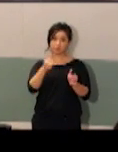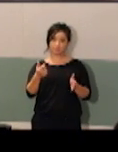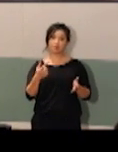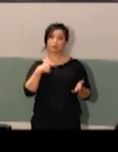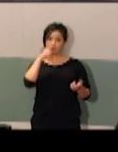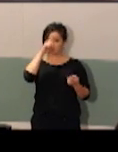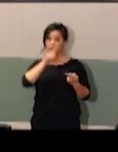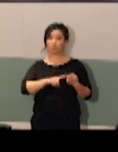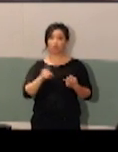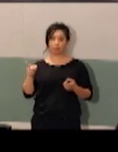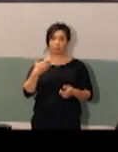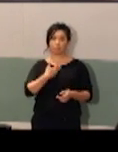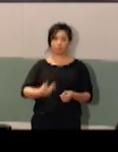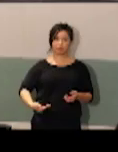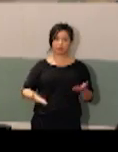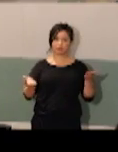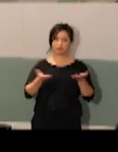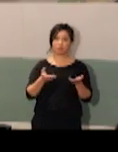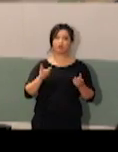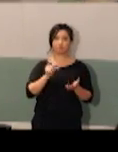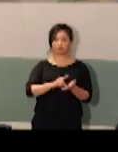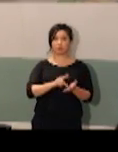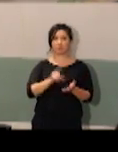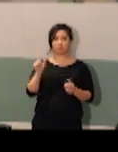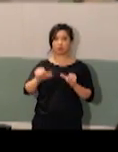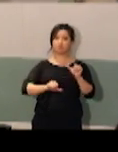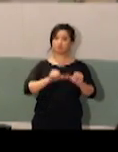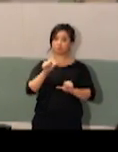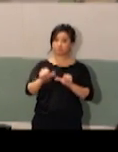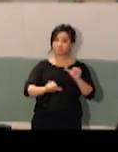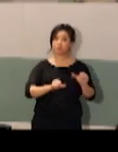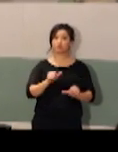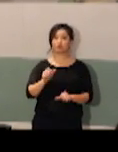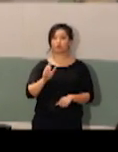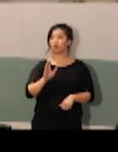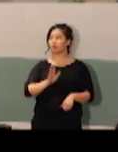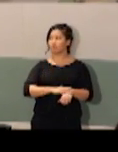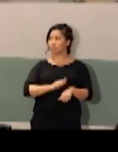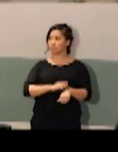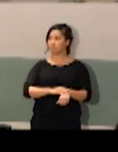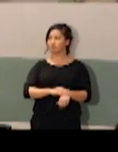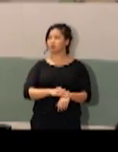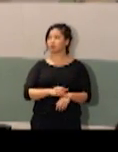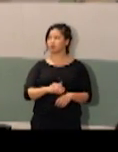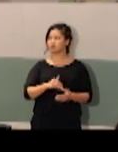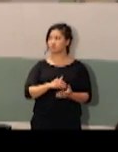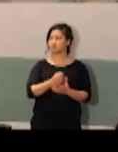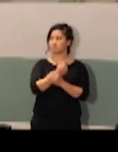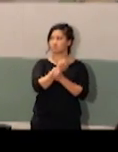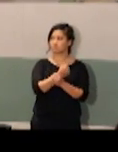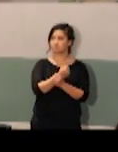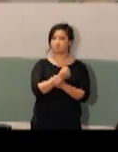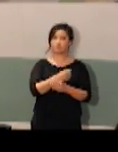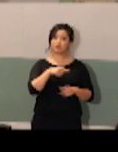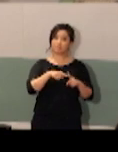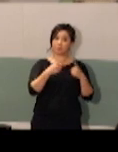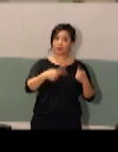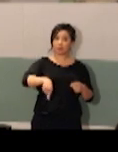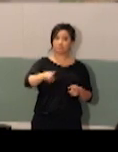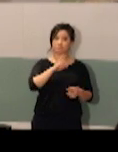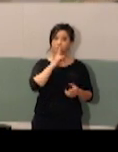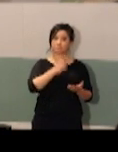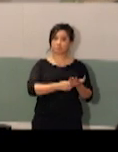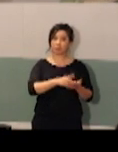a política de segurança. O resultado, a população avalia. Segundo os dados oficiais da Secretaria, publicados pela